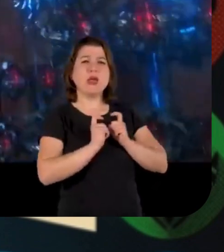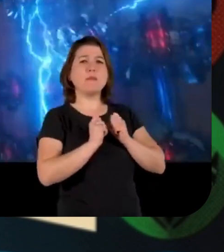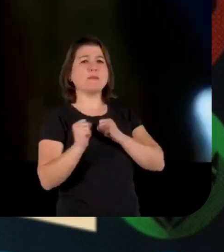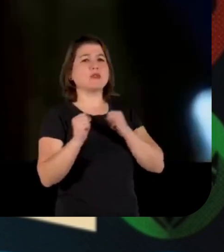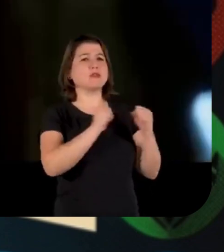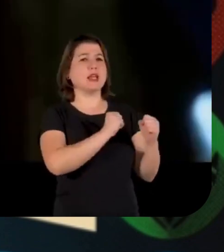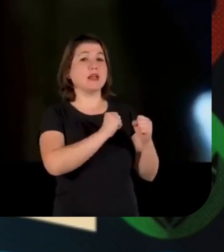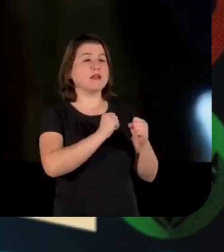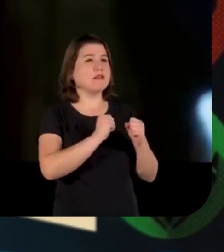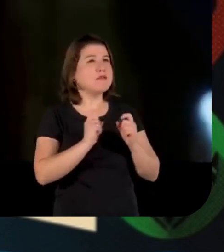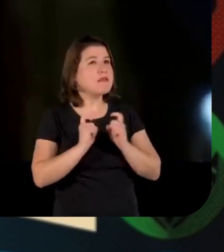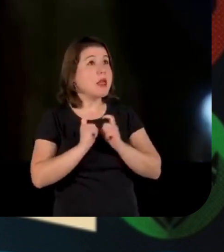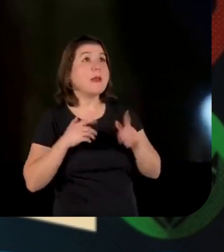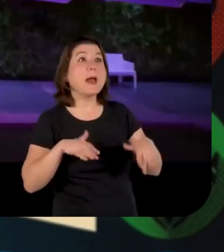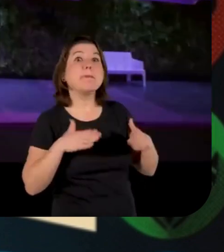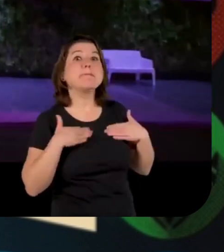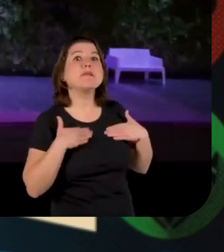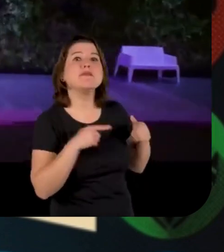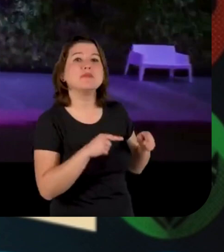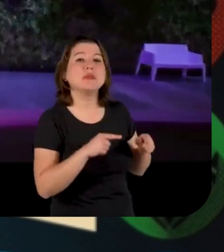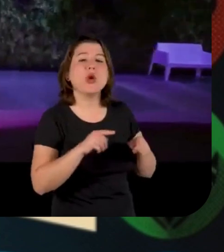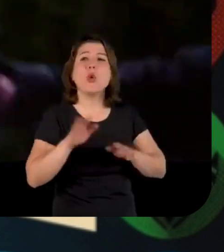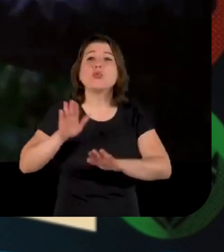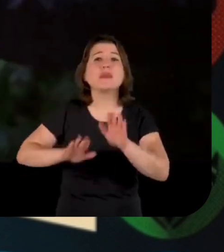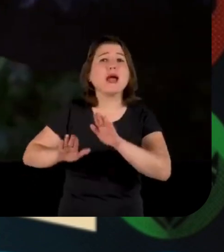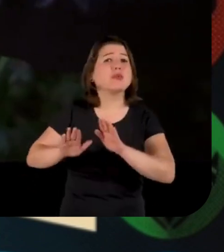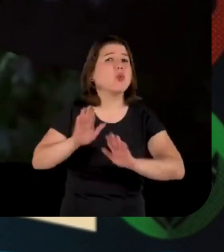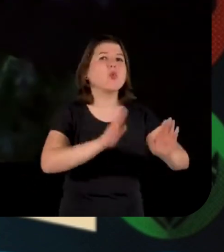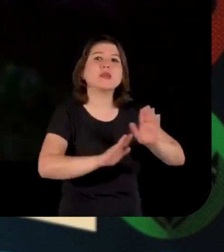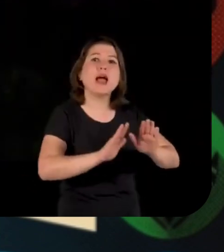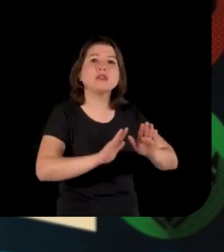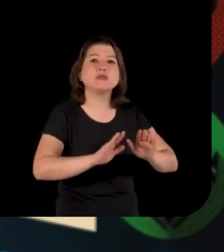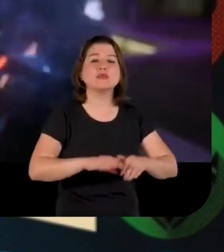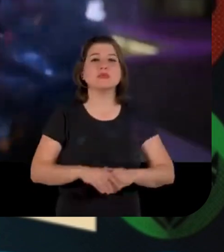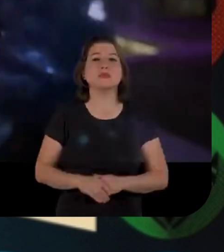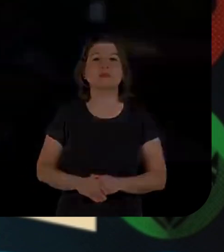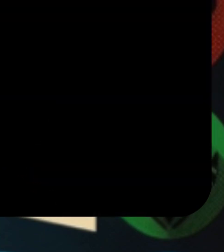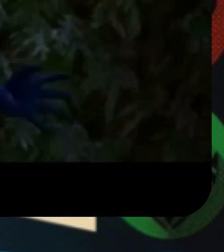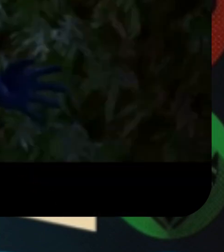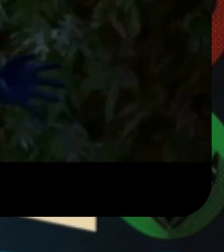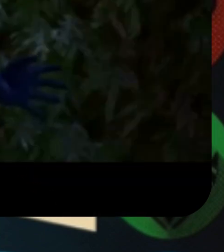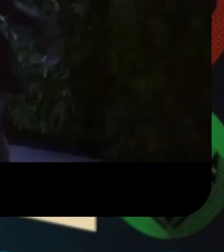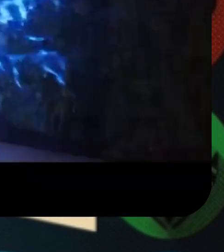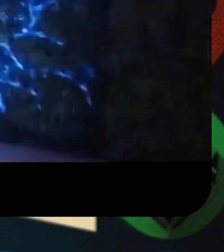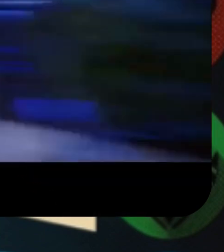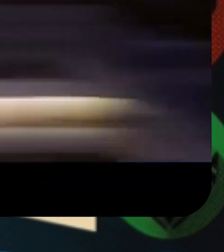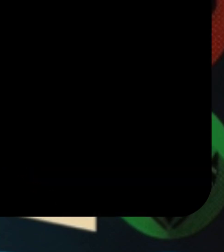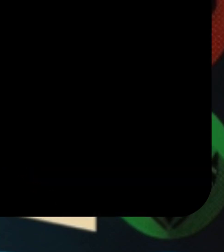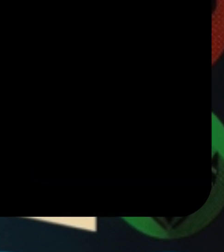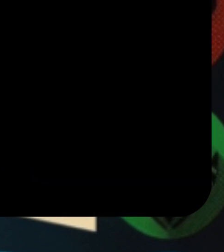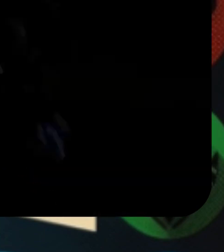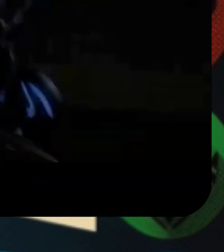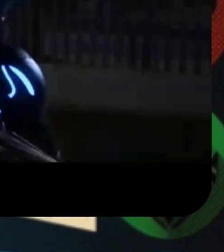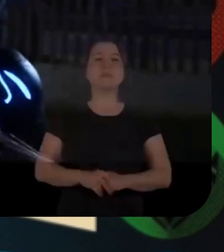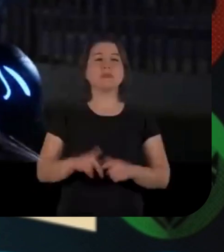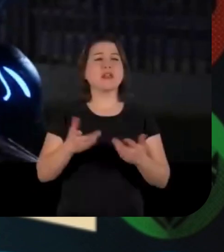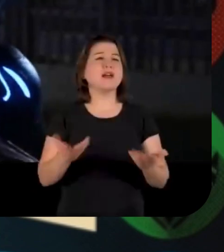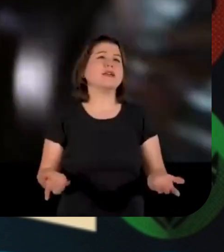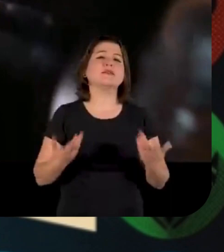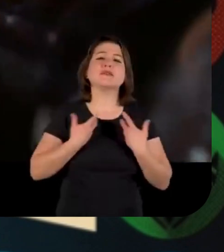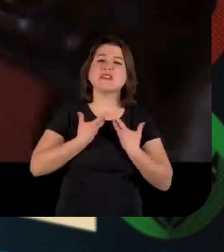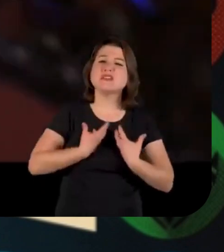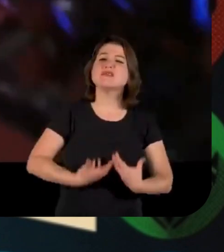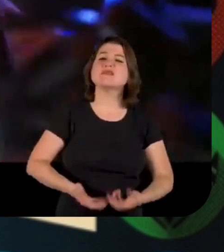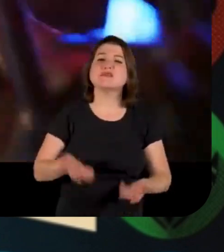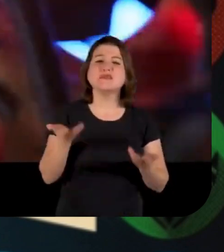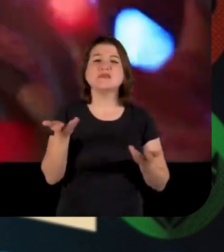filme. A avó, ela, eu acho que tem um desenho que eu achava mais legal no começo, que ela era aquela vozinha simpática ali